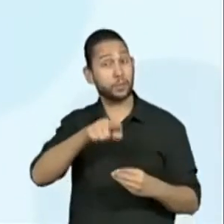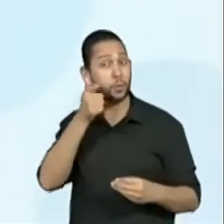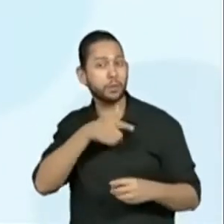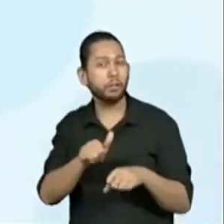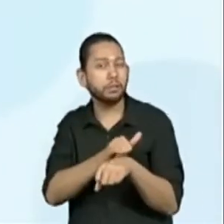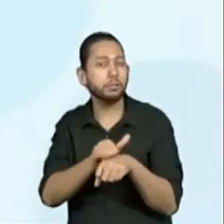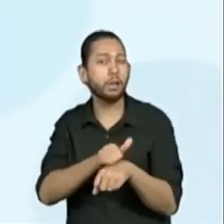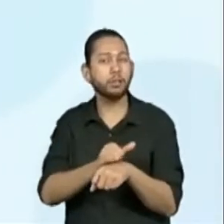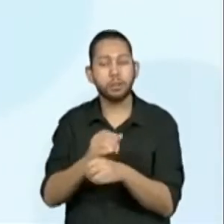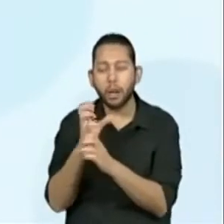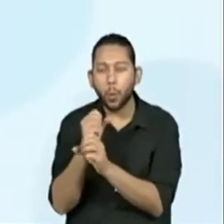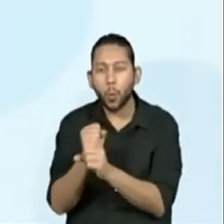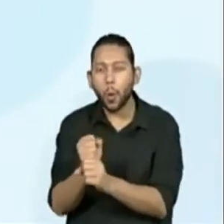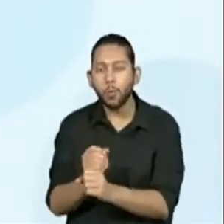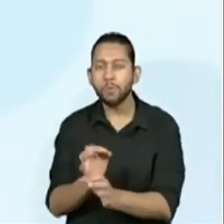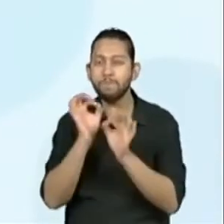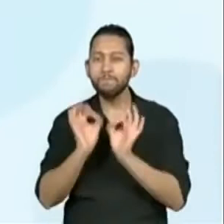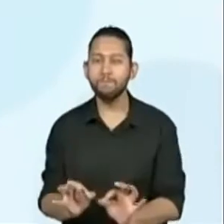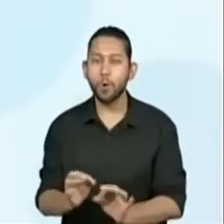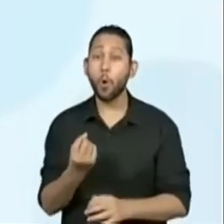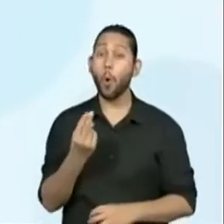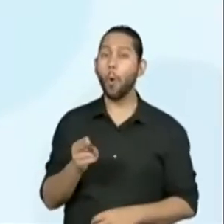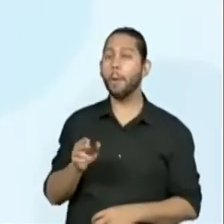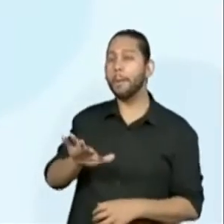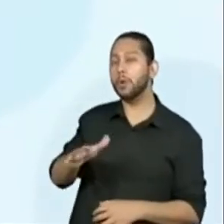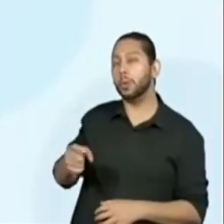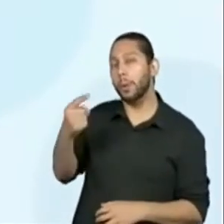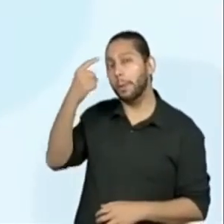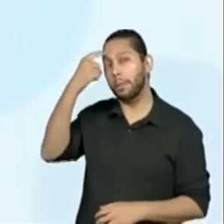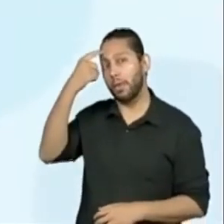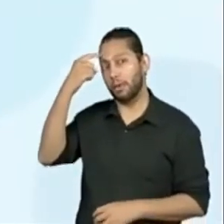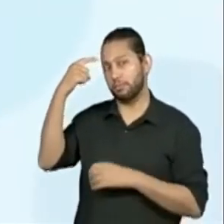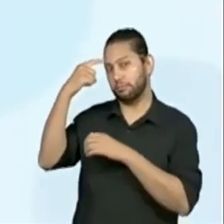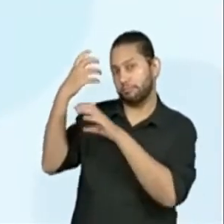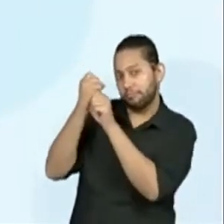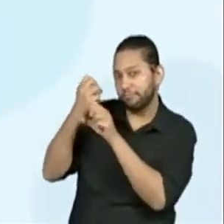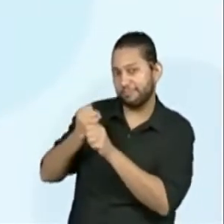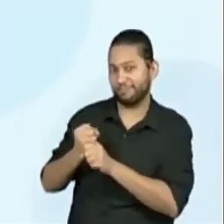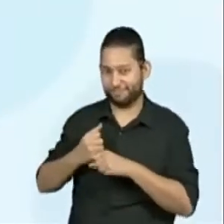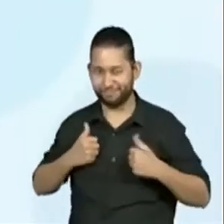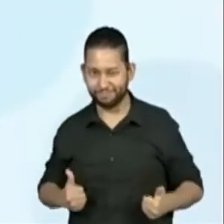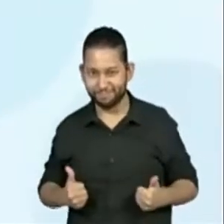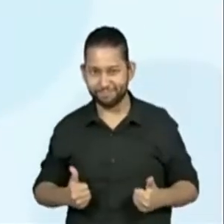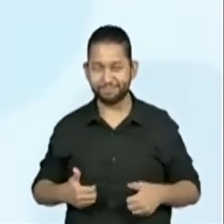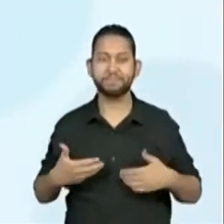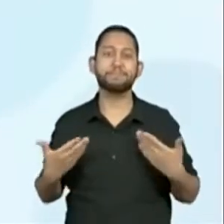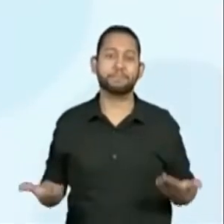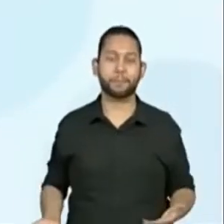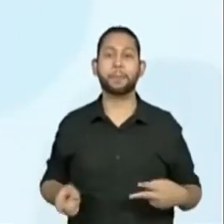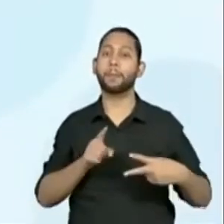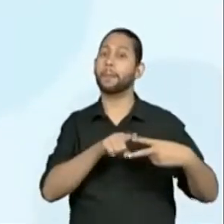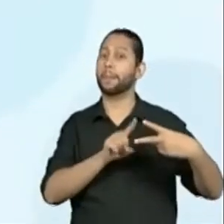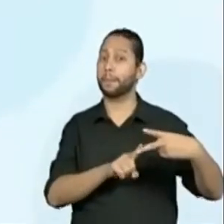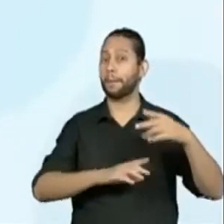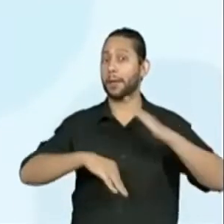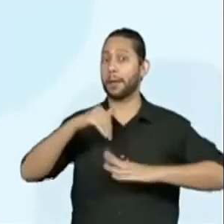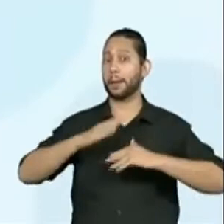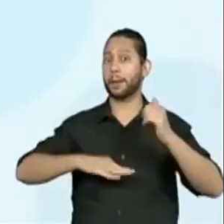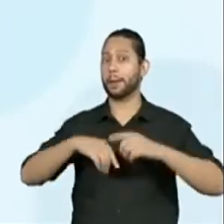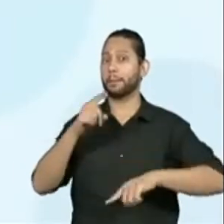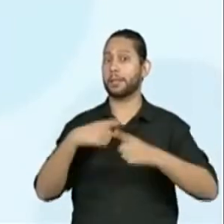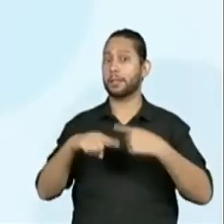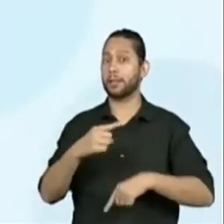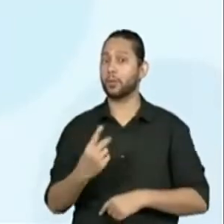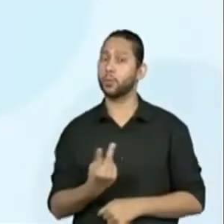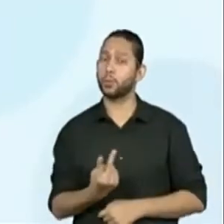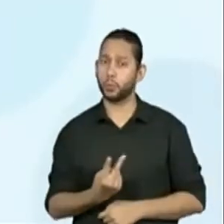ou aproximado incluindo o cálculo mental Então essas são as duas habilidades que